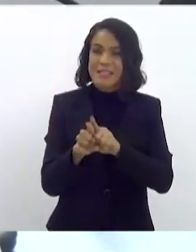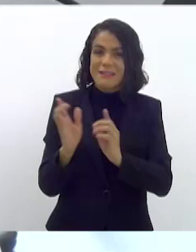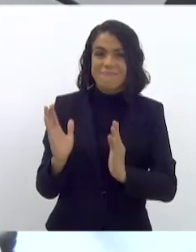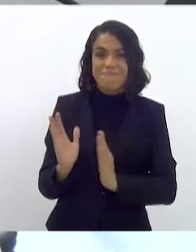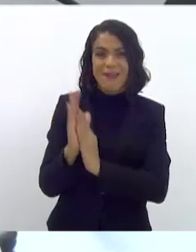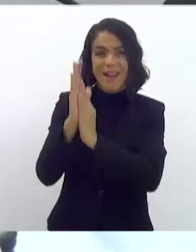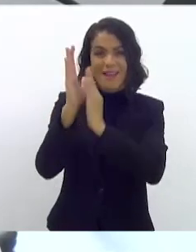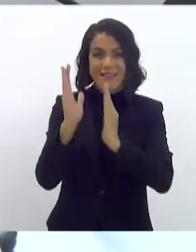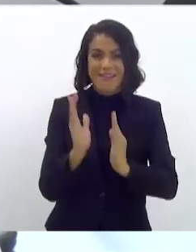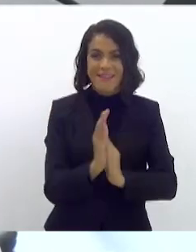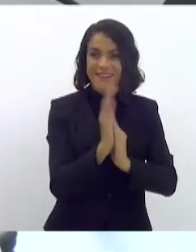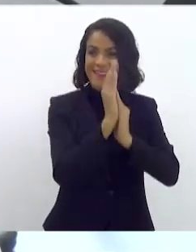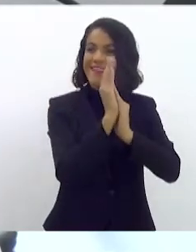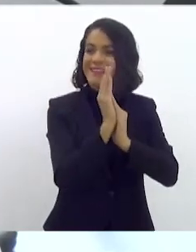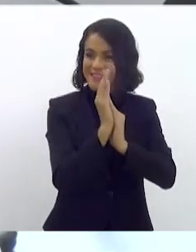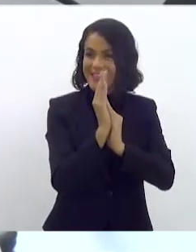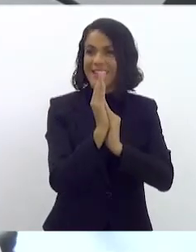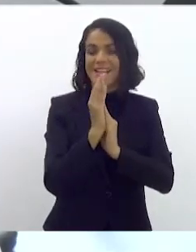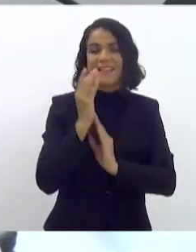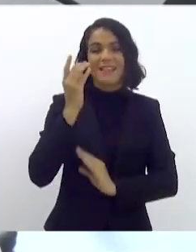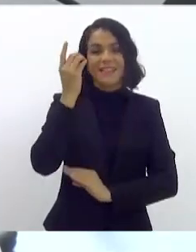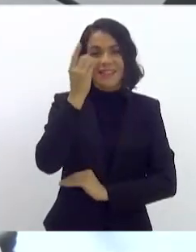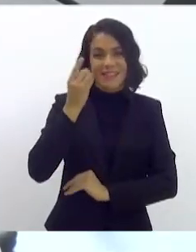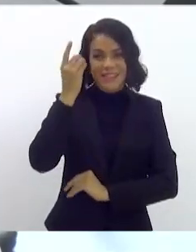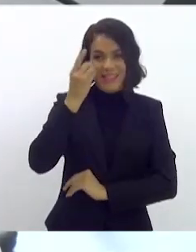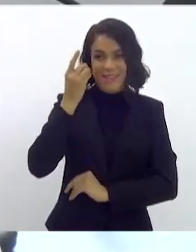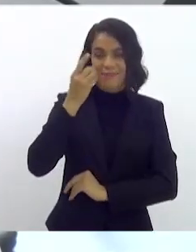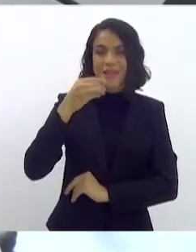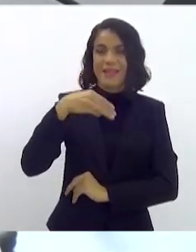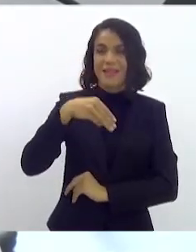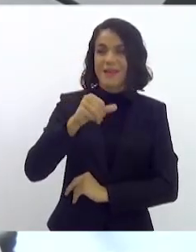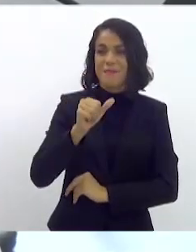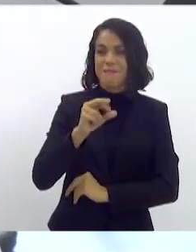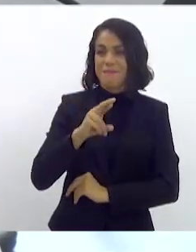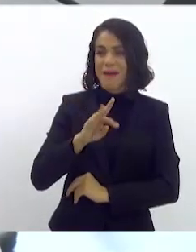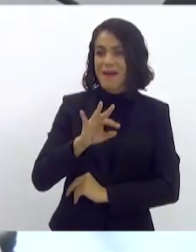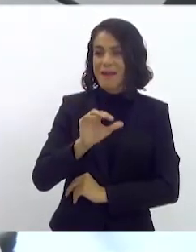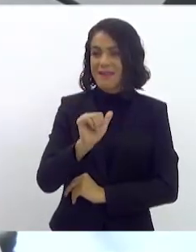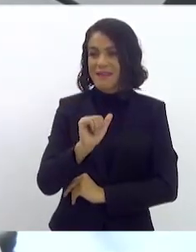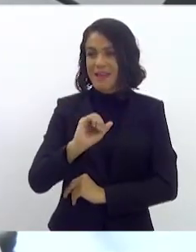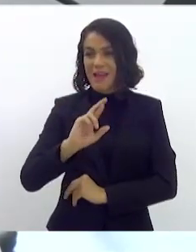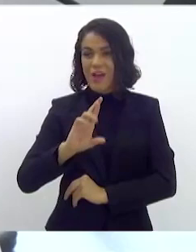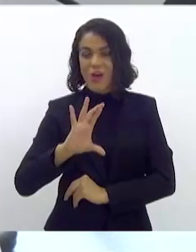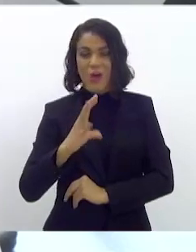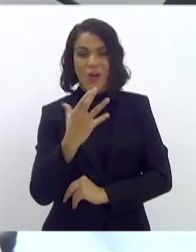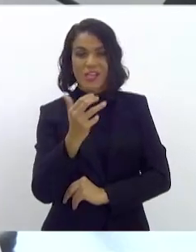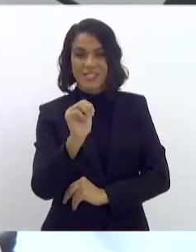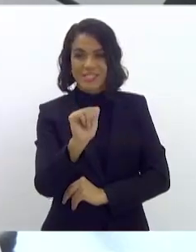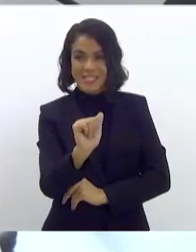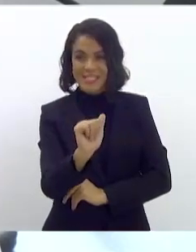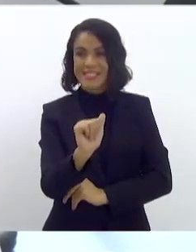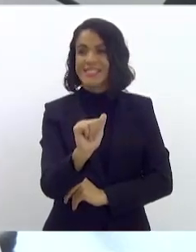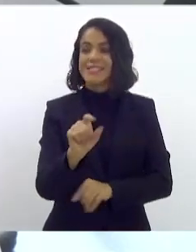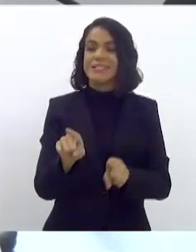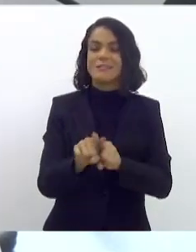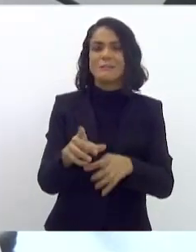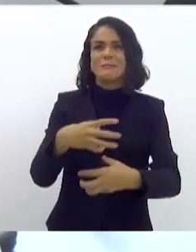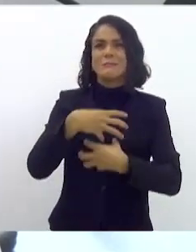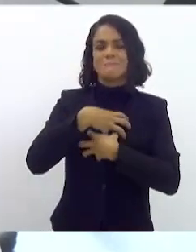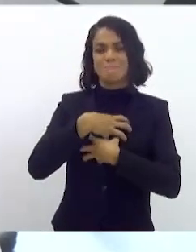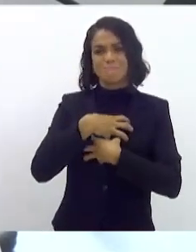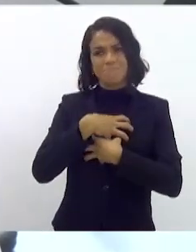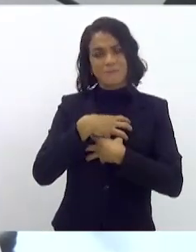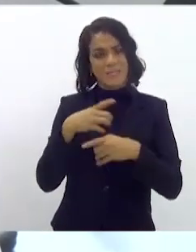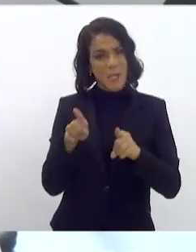Vossa Excelência, deputada Marta Rocha, que eu sempre me sinto privilegiada e me sinto assim,